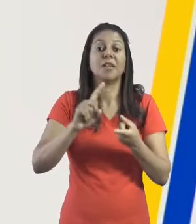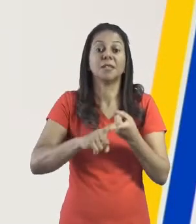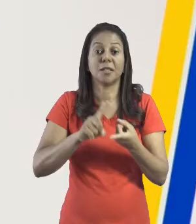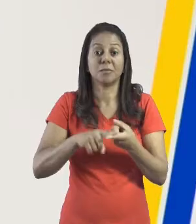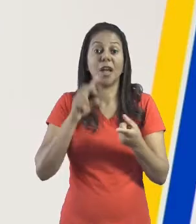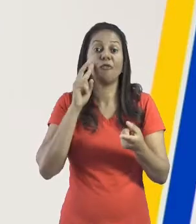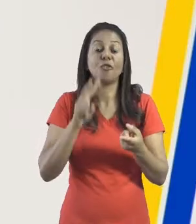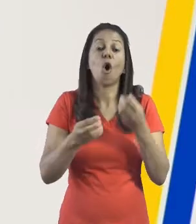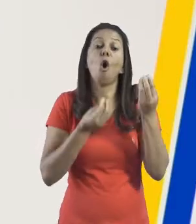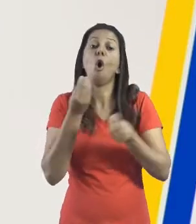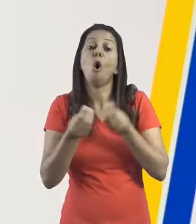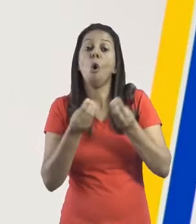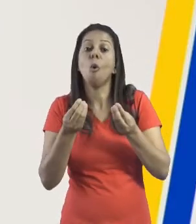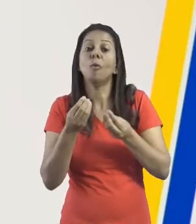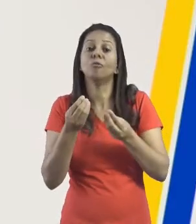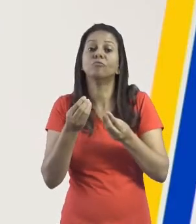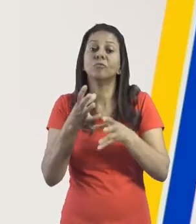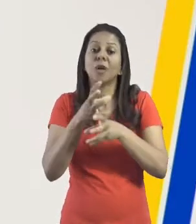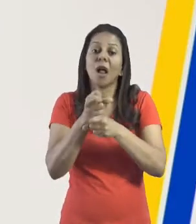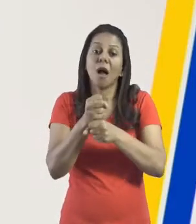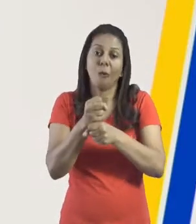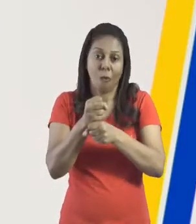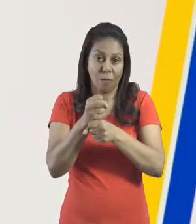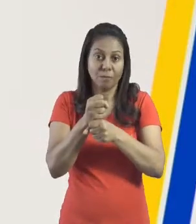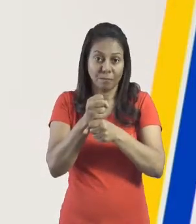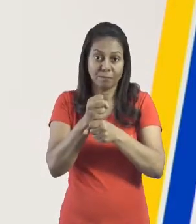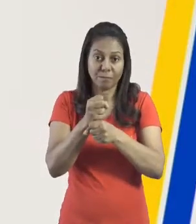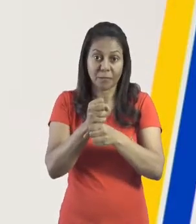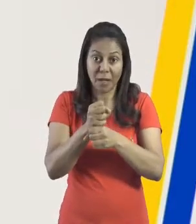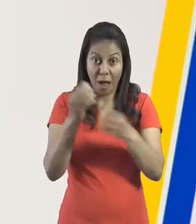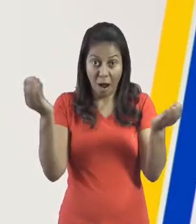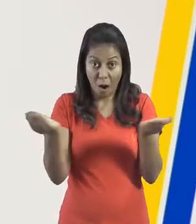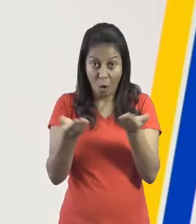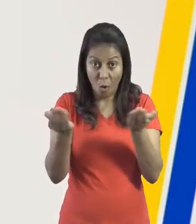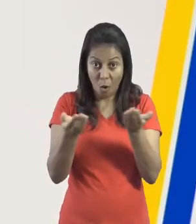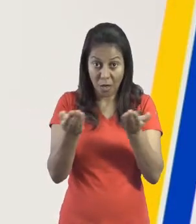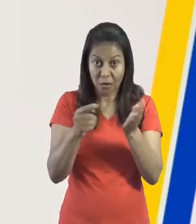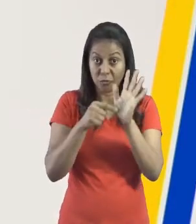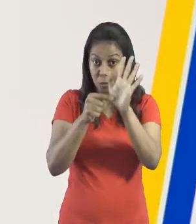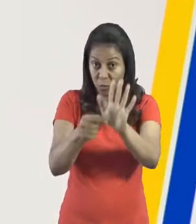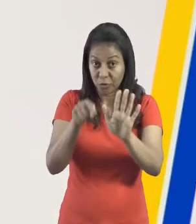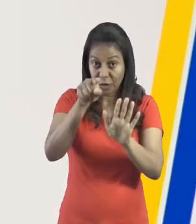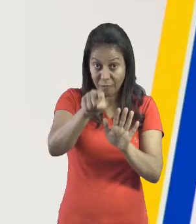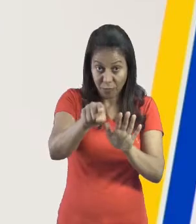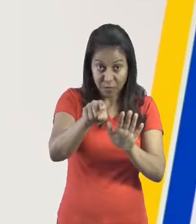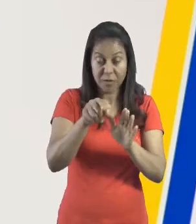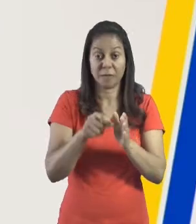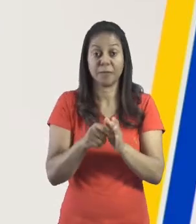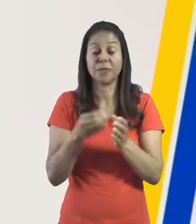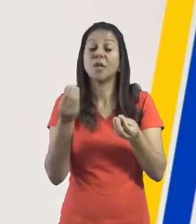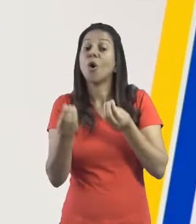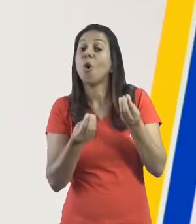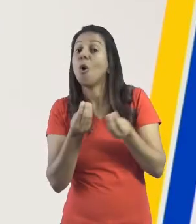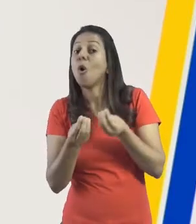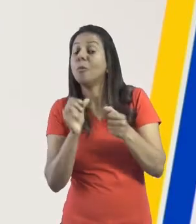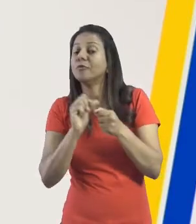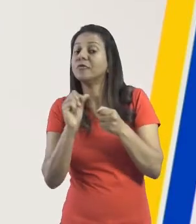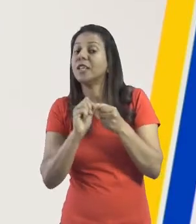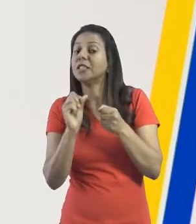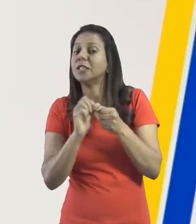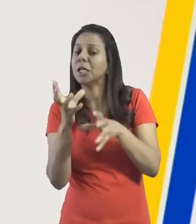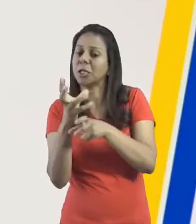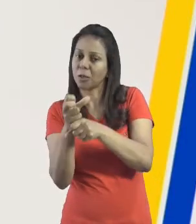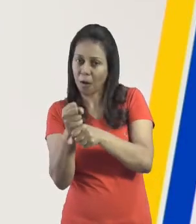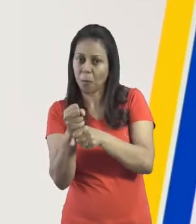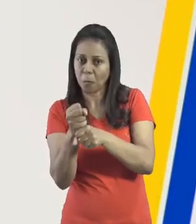anterior como resolver. Só que aqui nós vamos realmente mostrar a vocês também como fazer essa